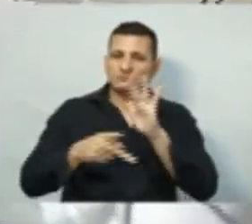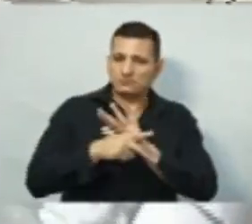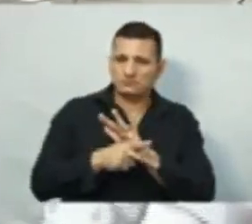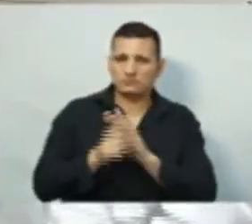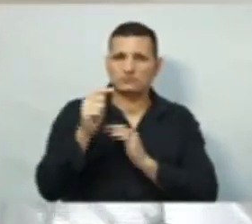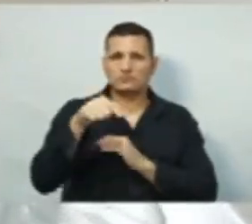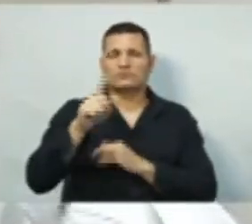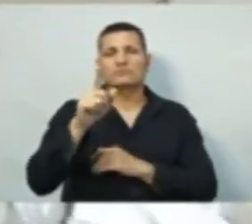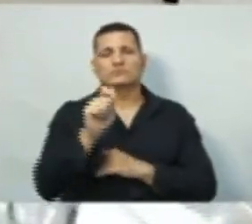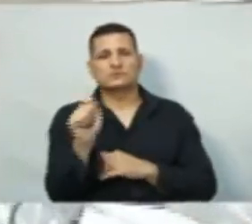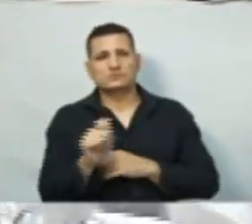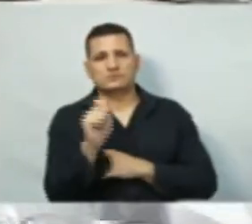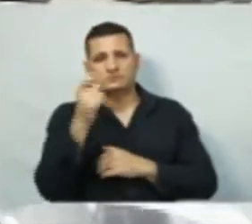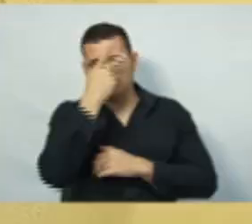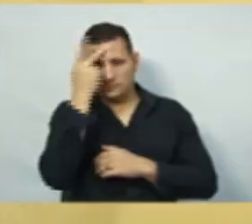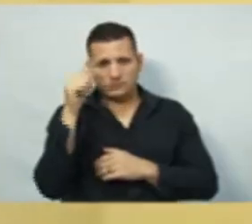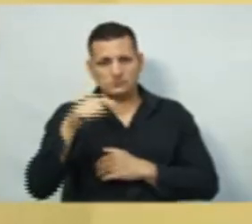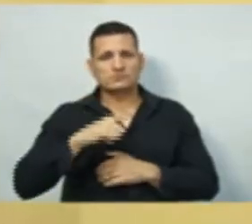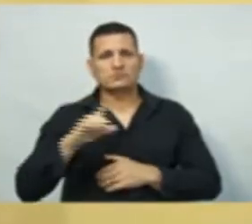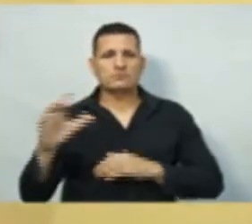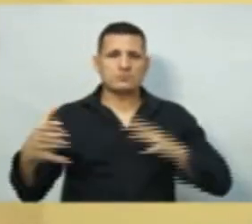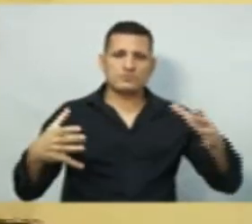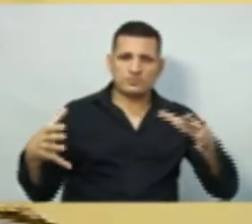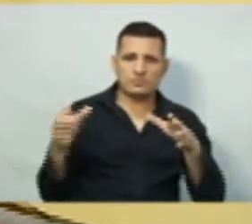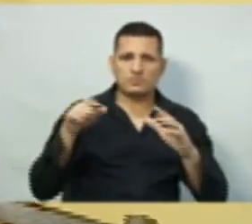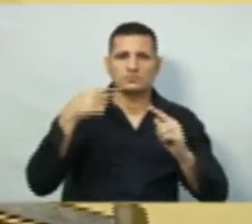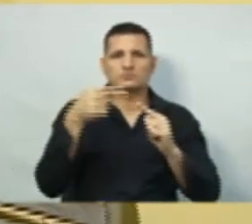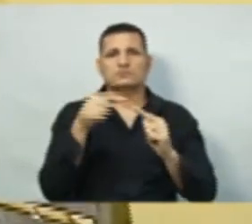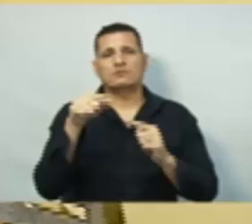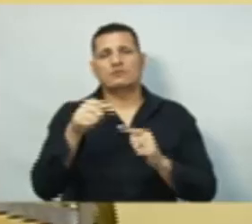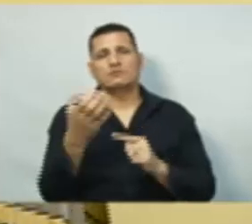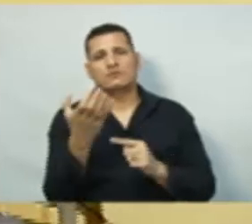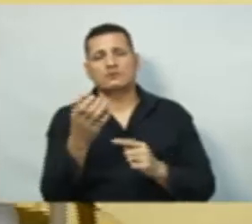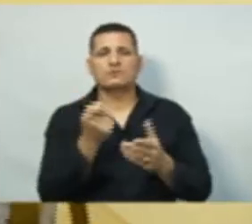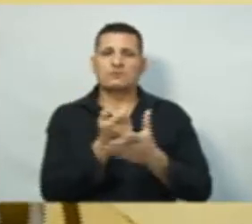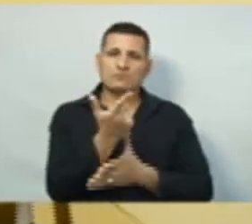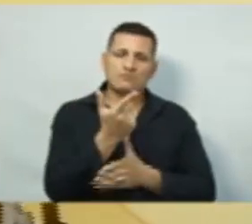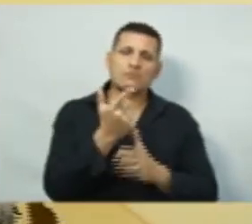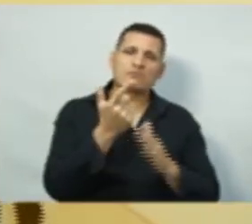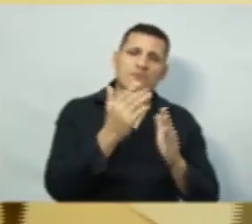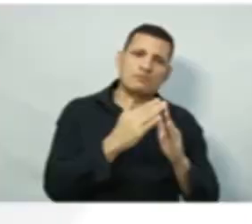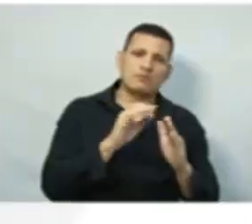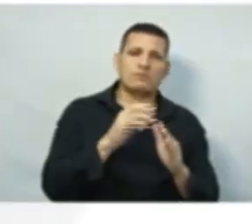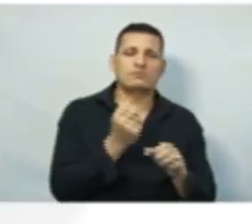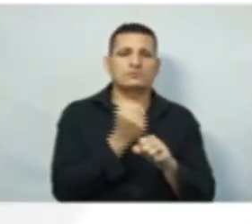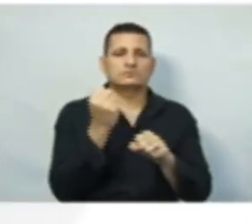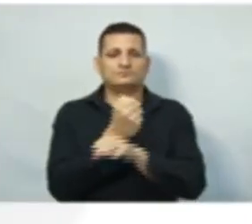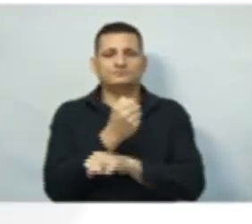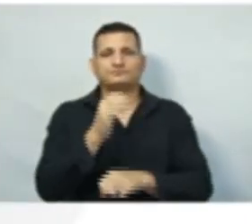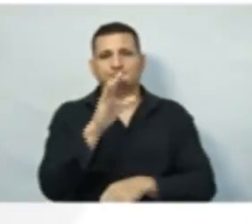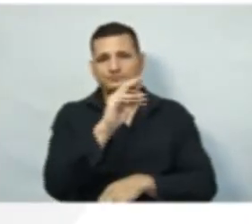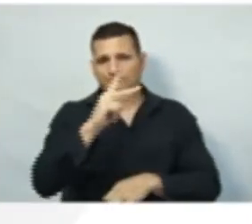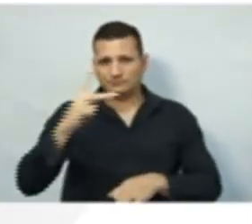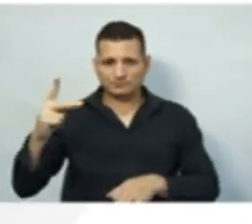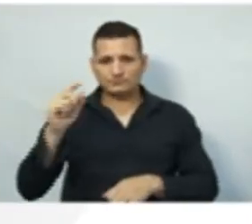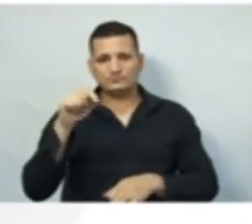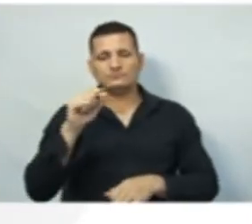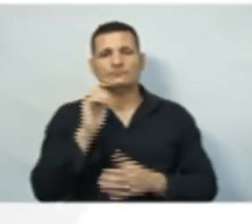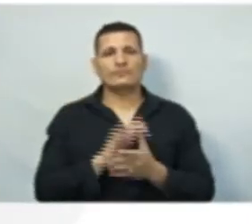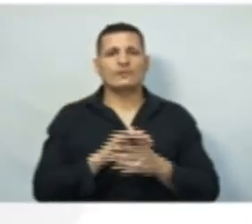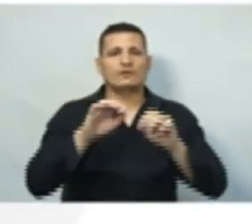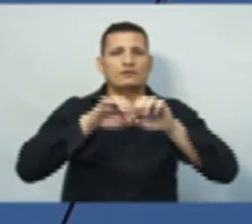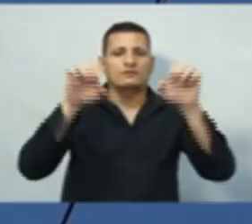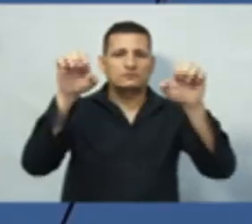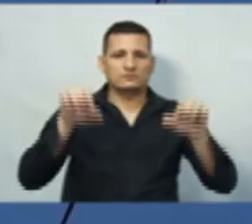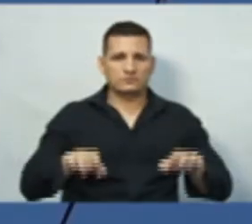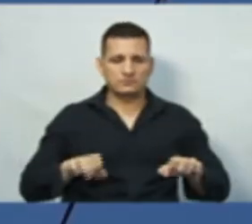são associações de pessoas que se reúnem com o objetivo de comprar ou construir um imóvel. Cooperativismo de